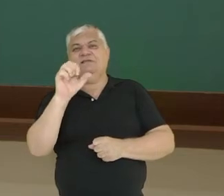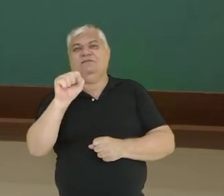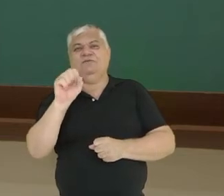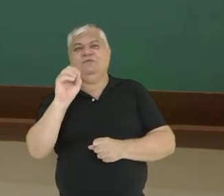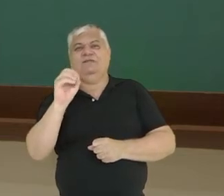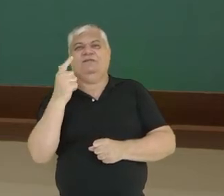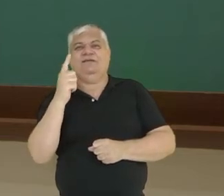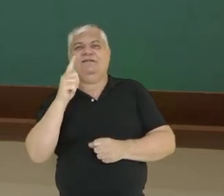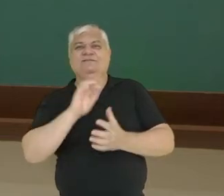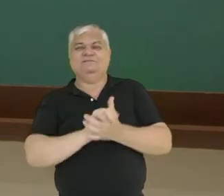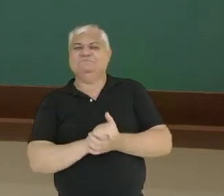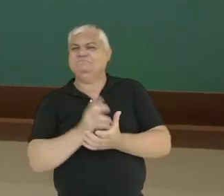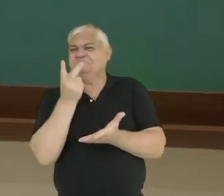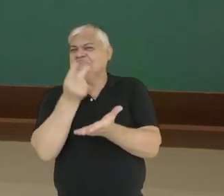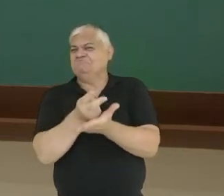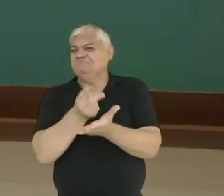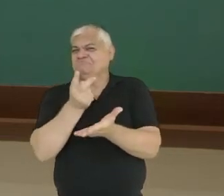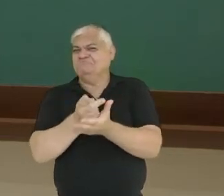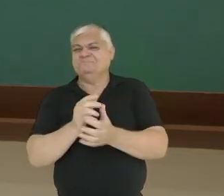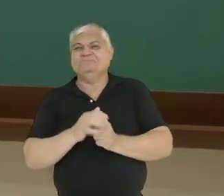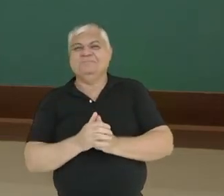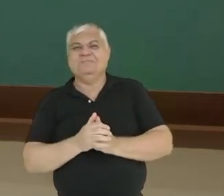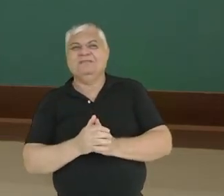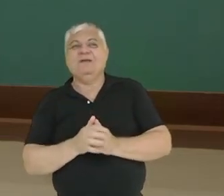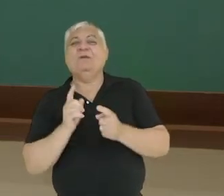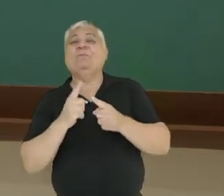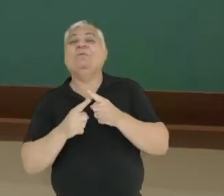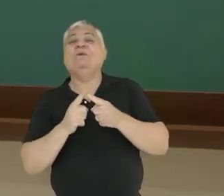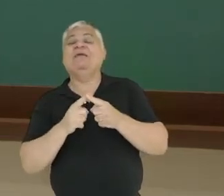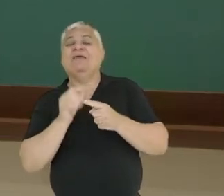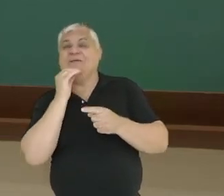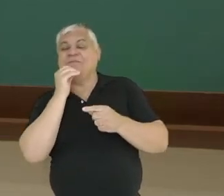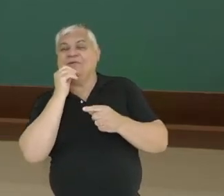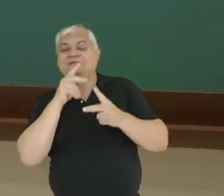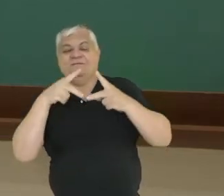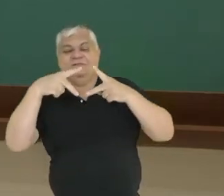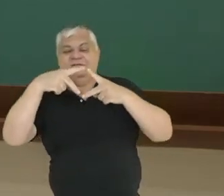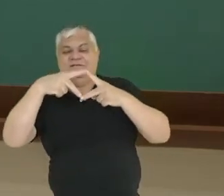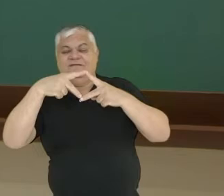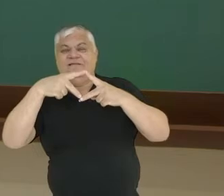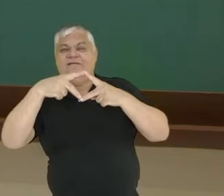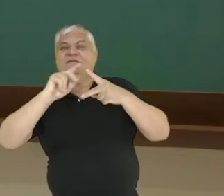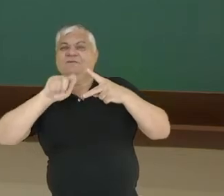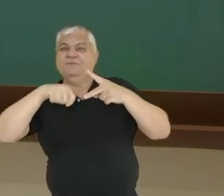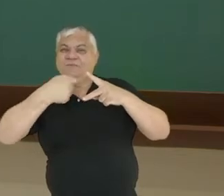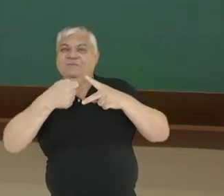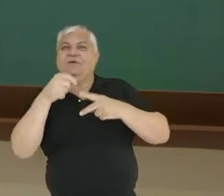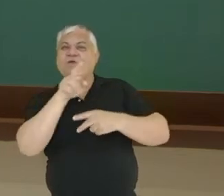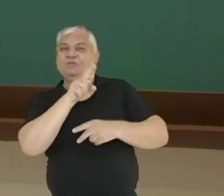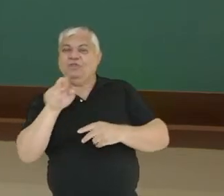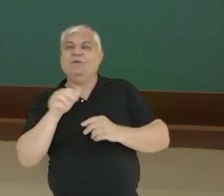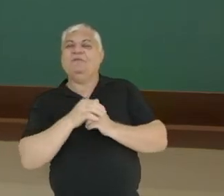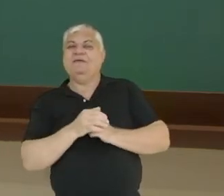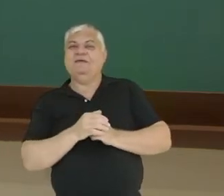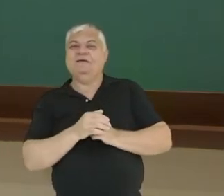180 graus. Por quê? Lembra como esses ângulos são chamados? Eles são chamados de